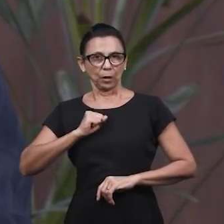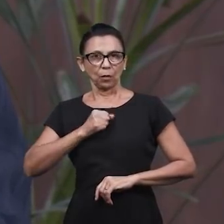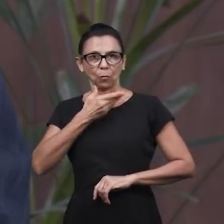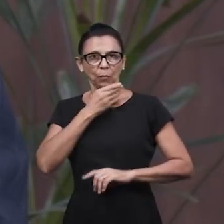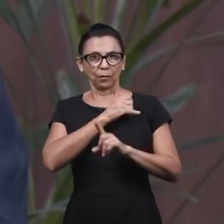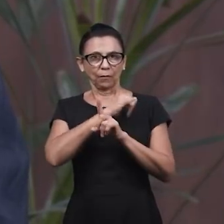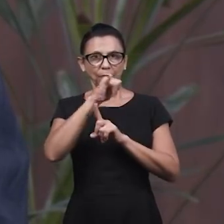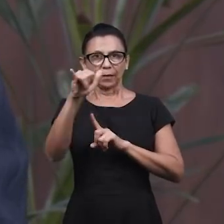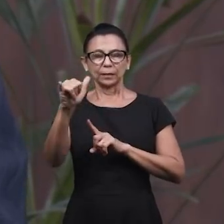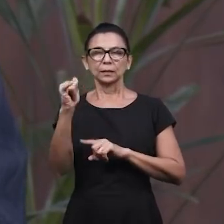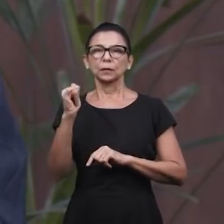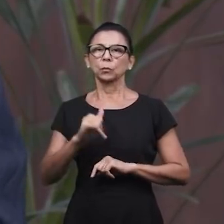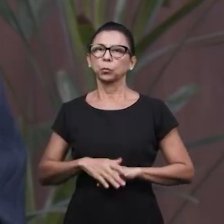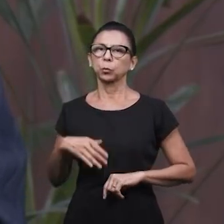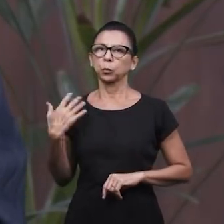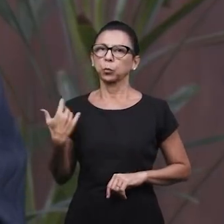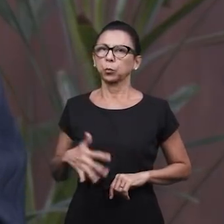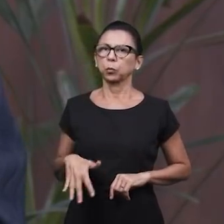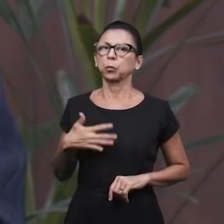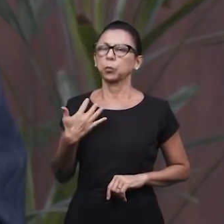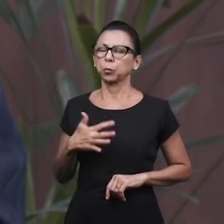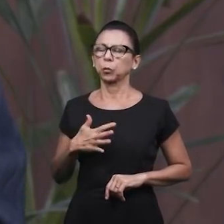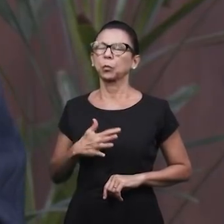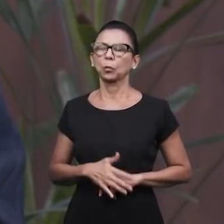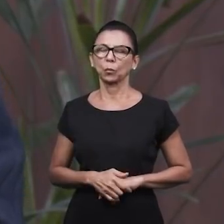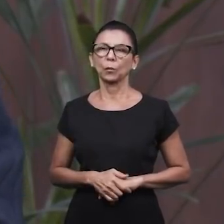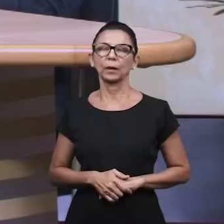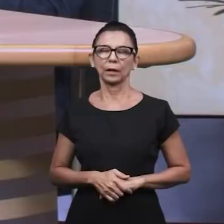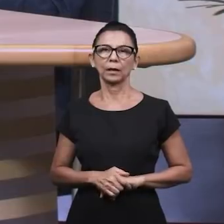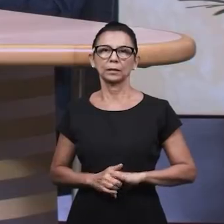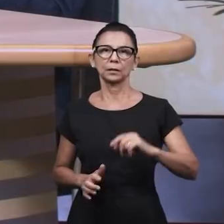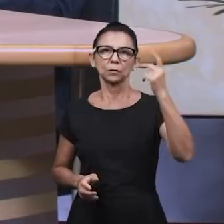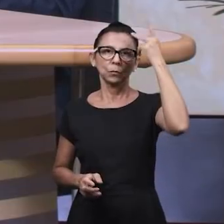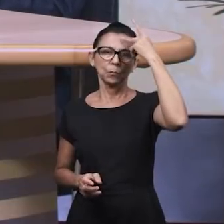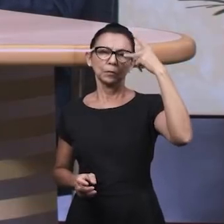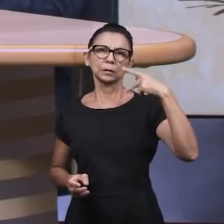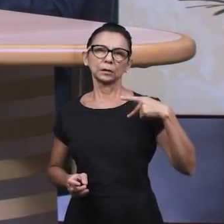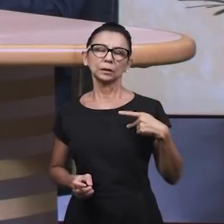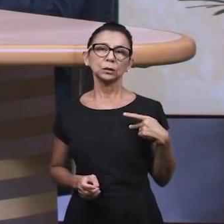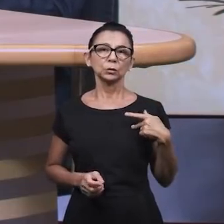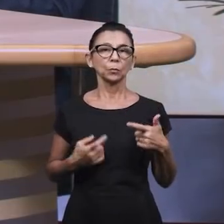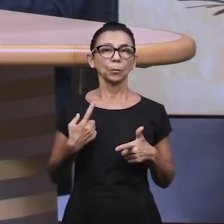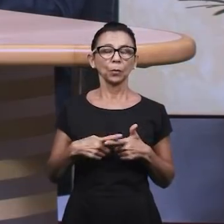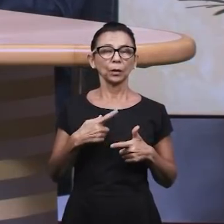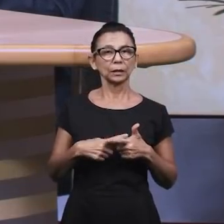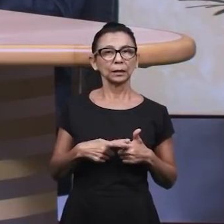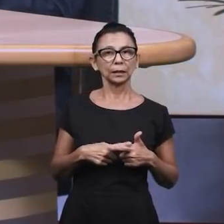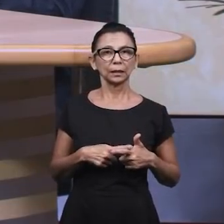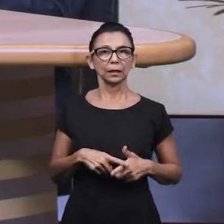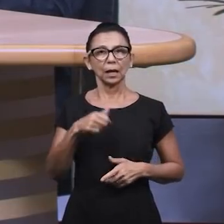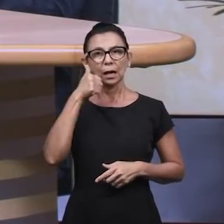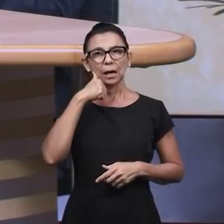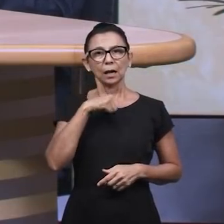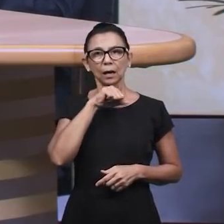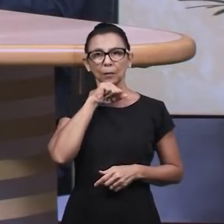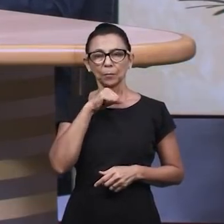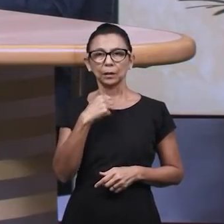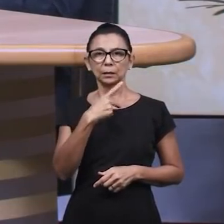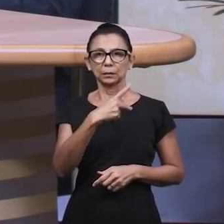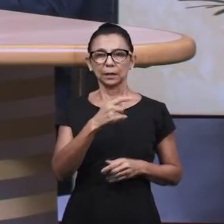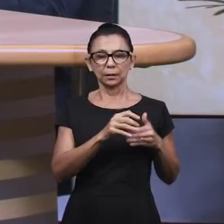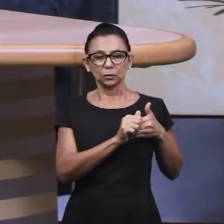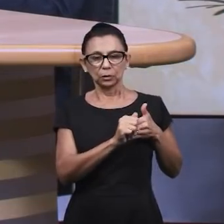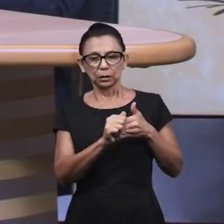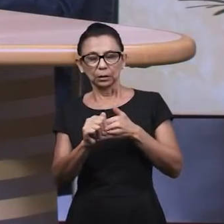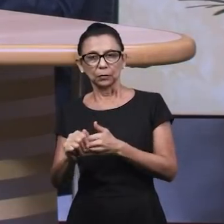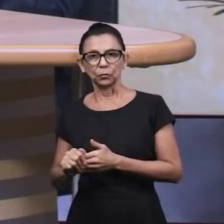Samuel, o fato de ele ter sido enviado ainda como criança, como menino, né, lá para o templo,